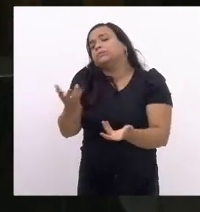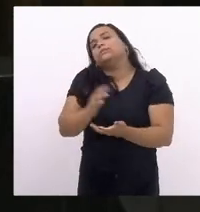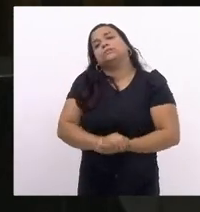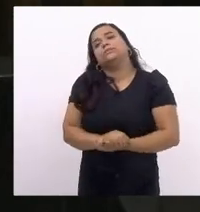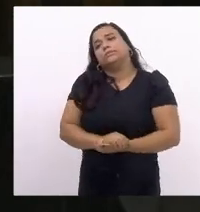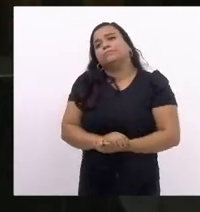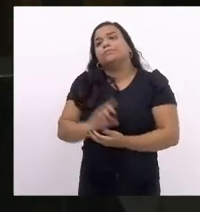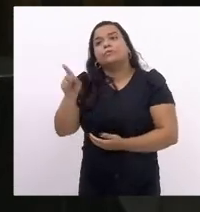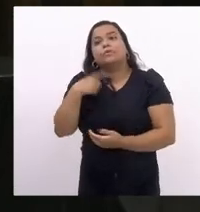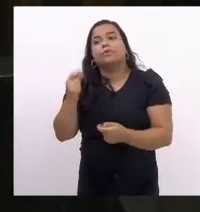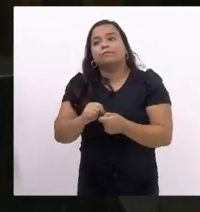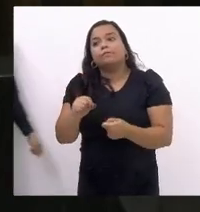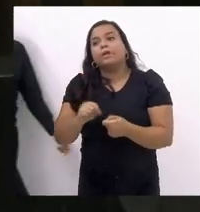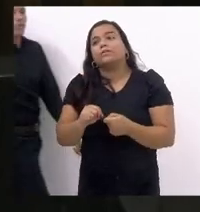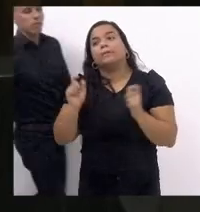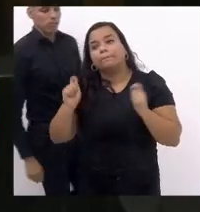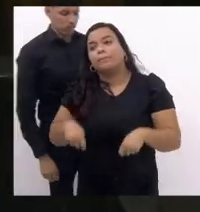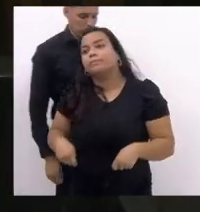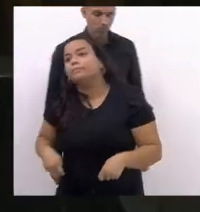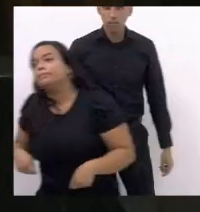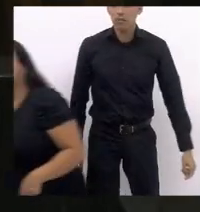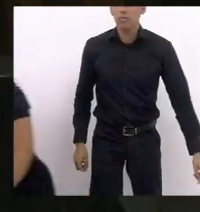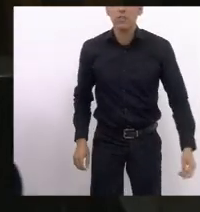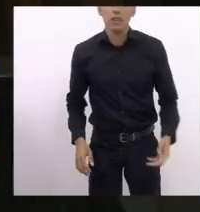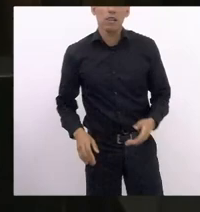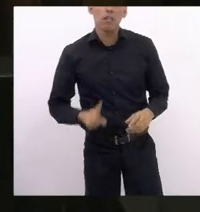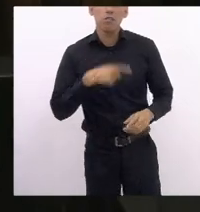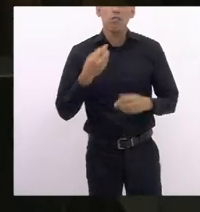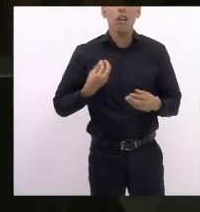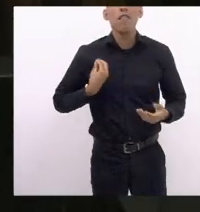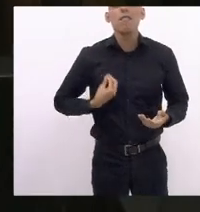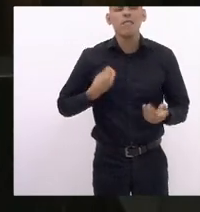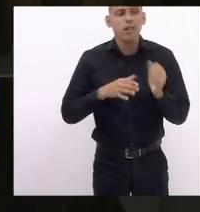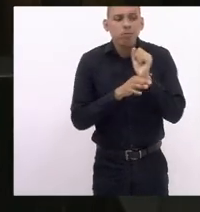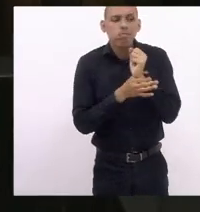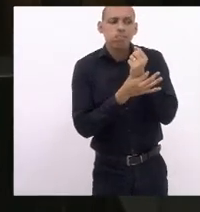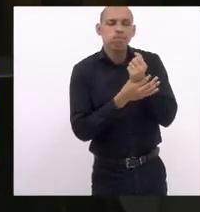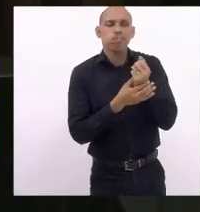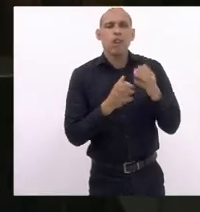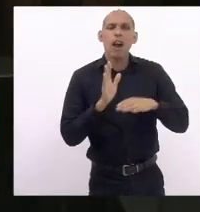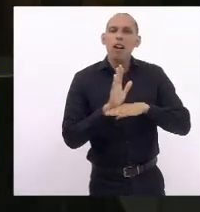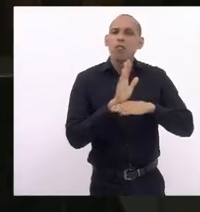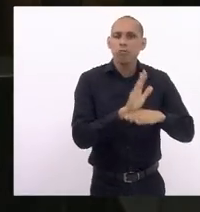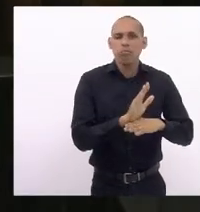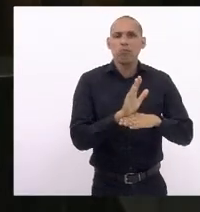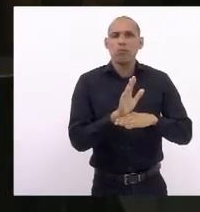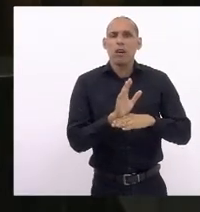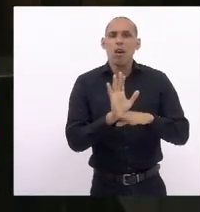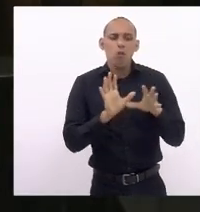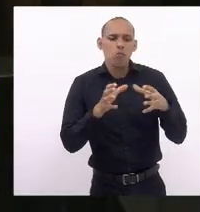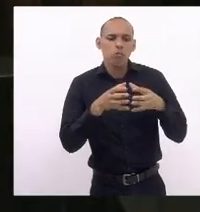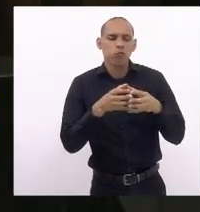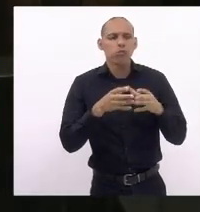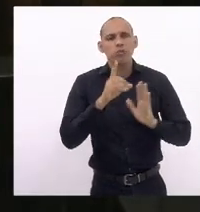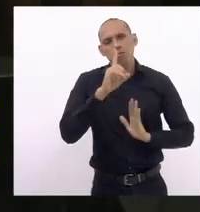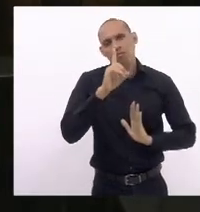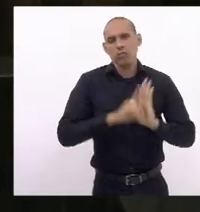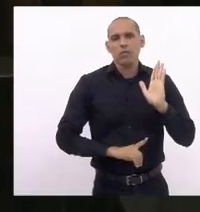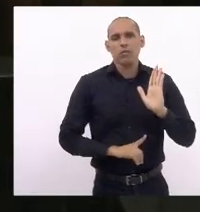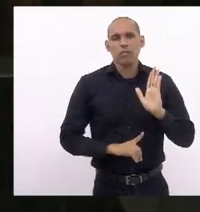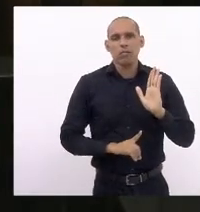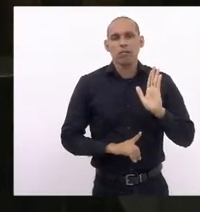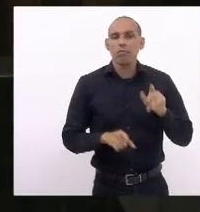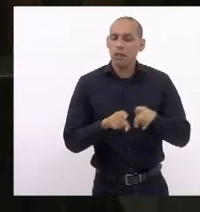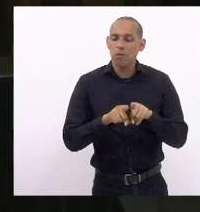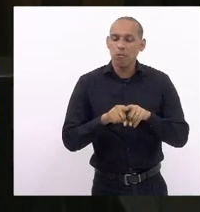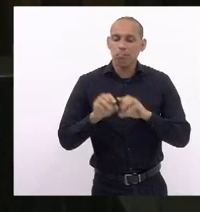Vamos fazer o que a gente pode para garantir vidas, para garantir acesso ao conjunto de direitos, inclusive à